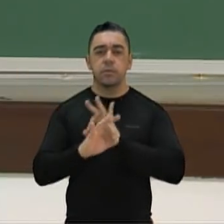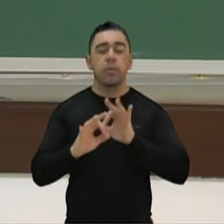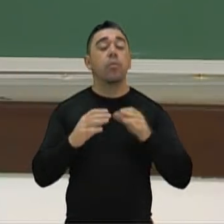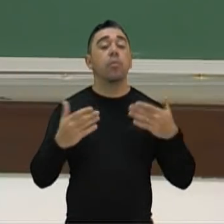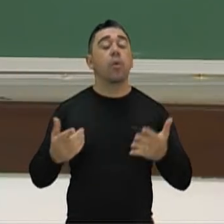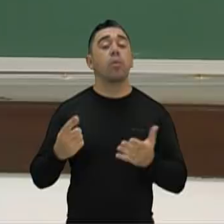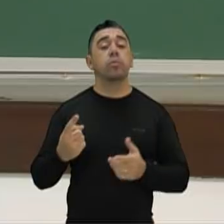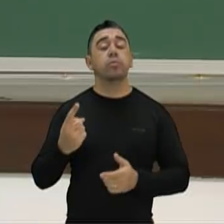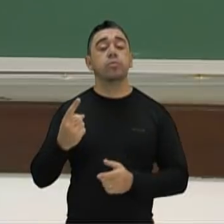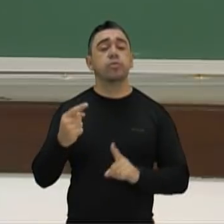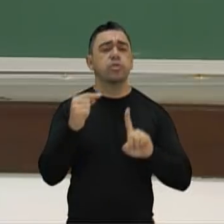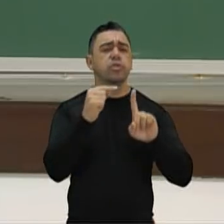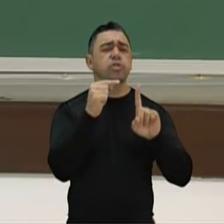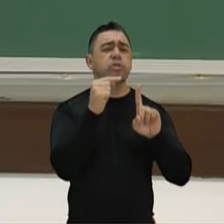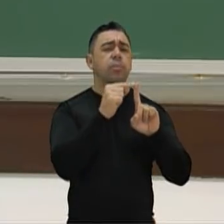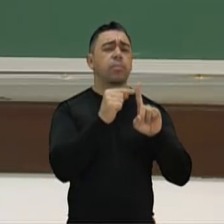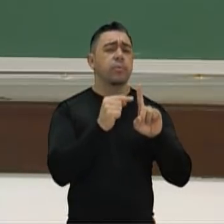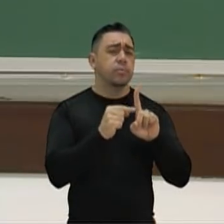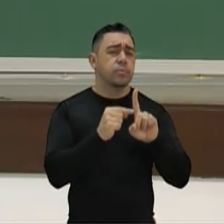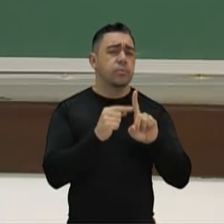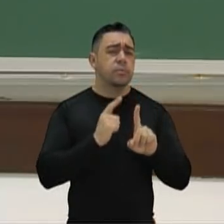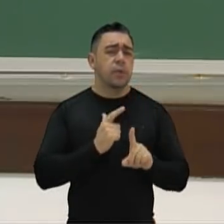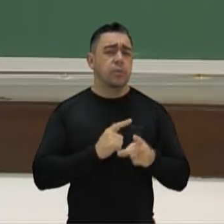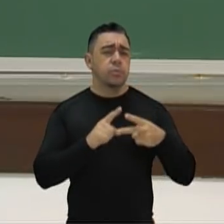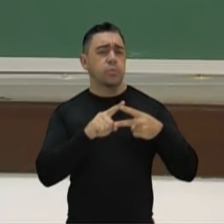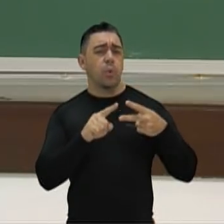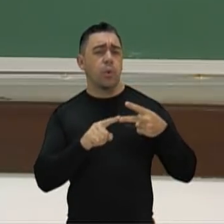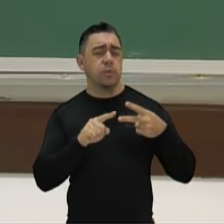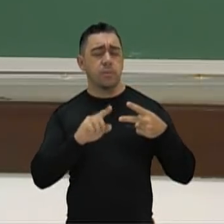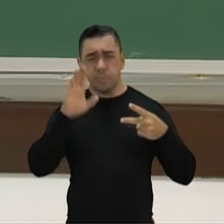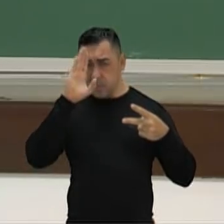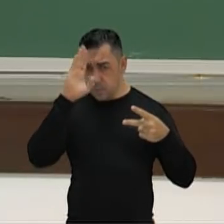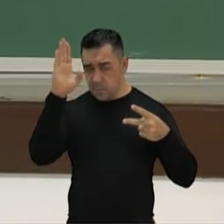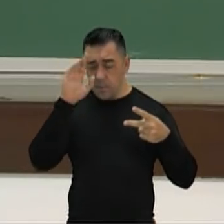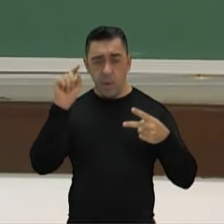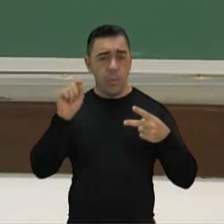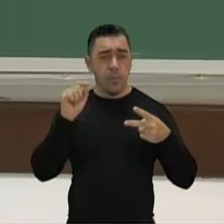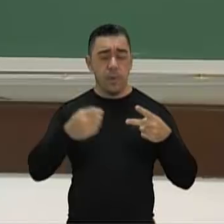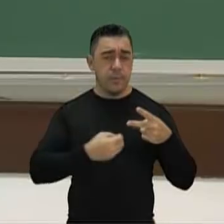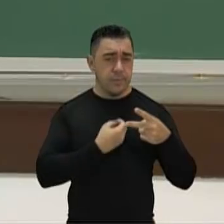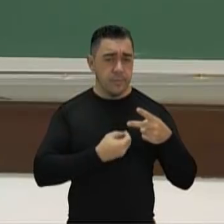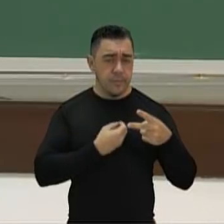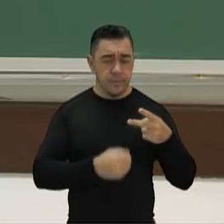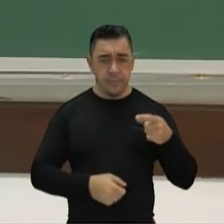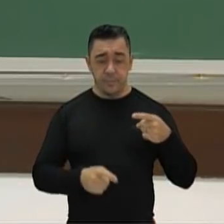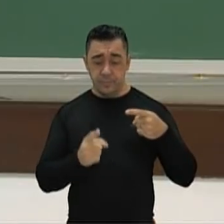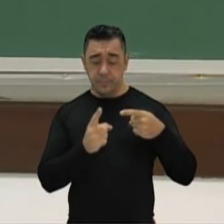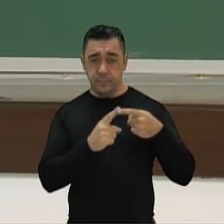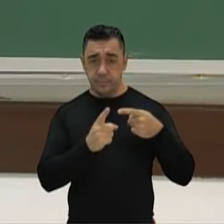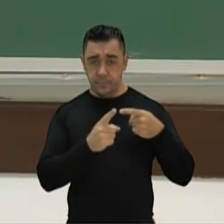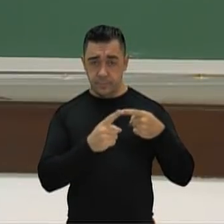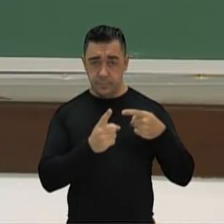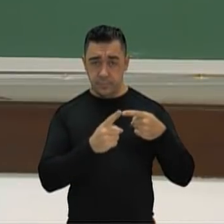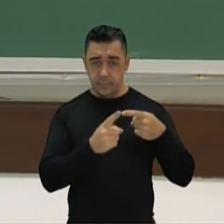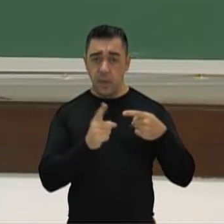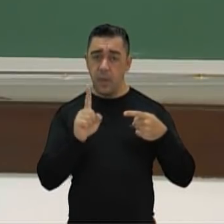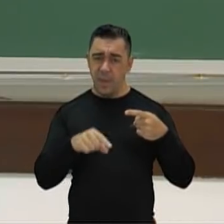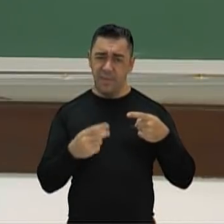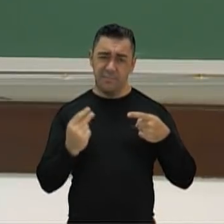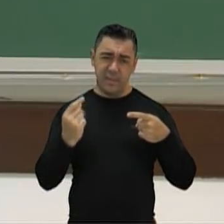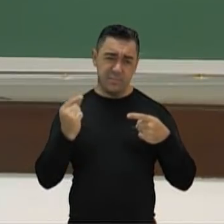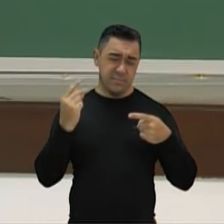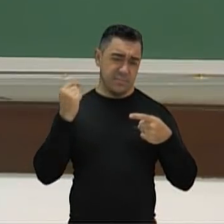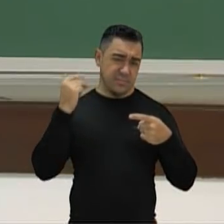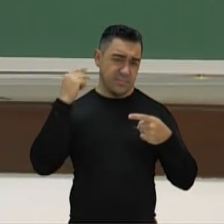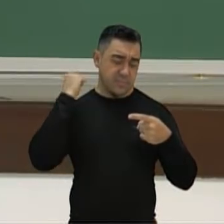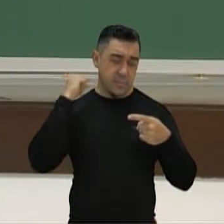célula dele. A gente tem dois principais tipos de células dos seres vivos. Uma célula que ela é mais primitiva